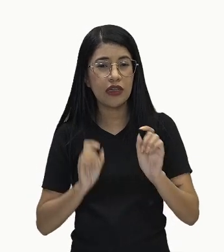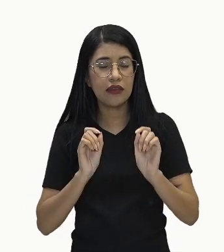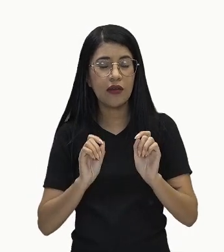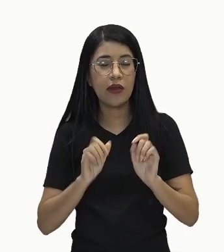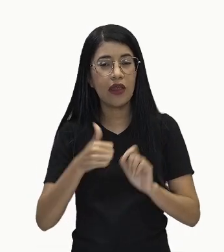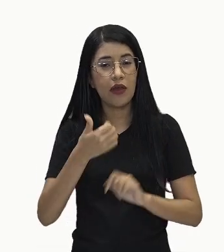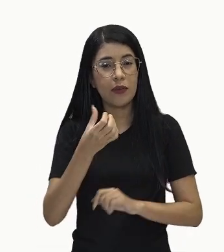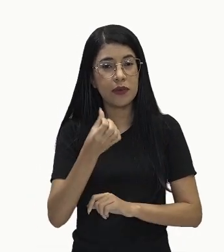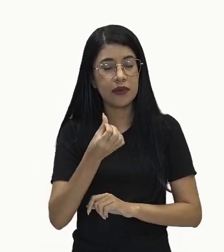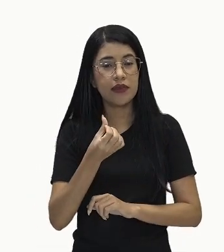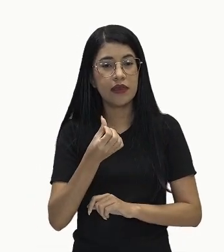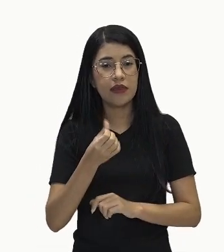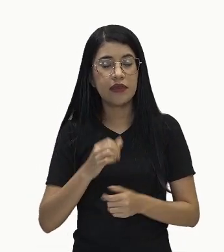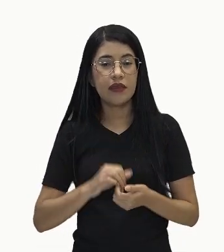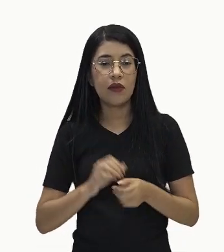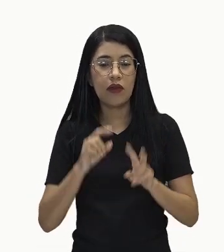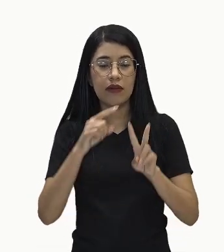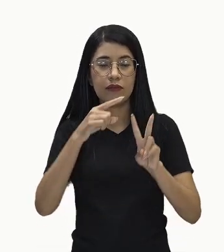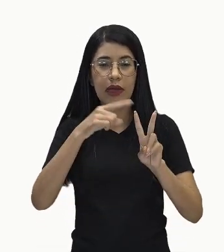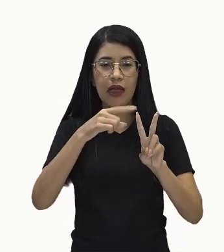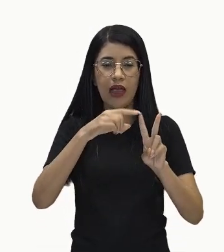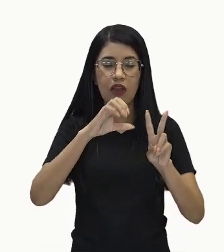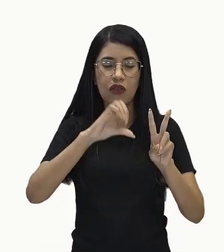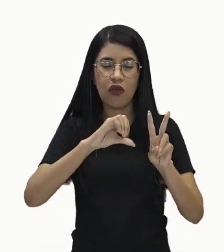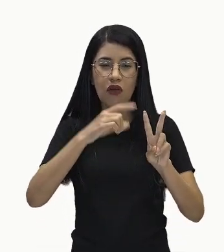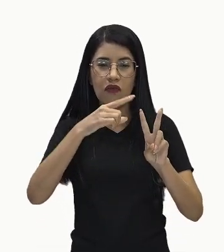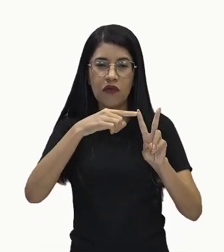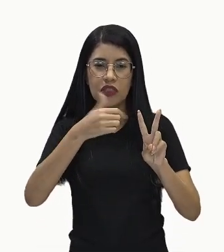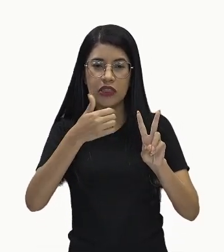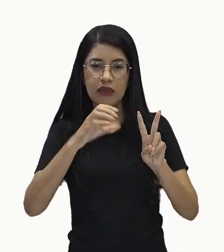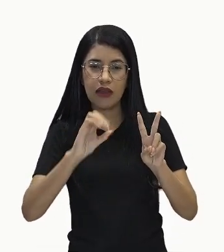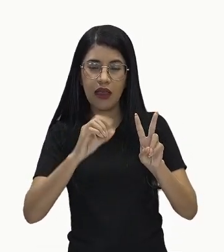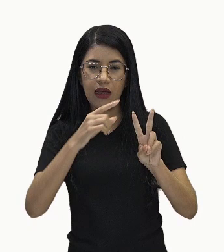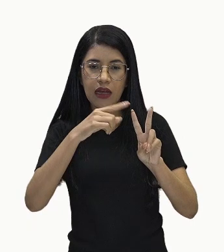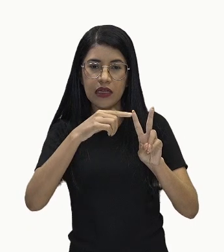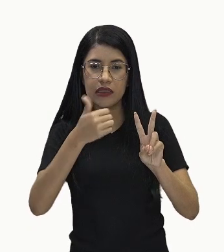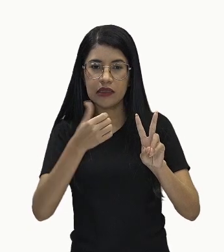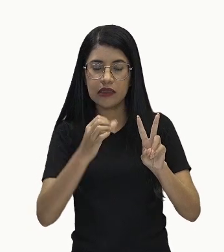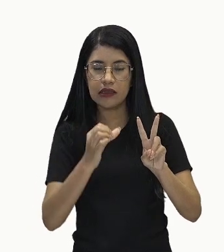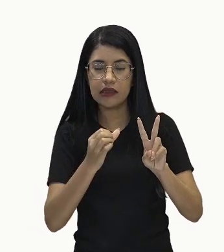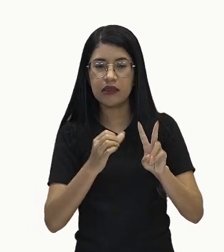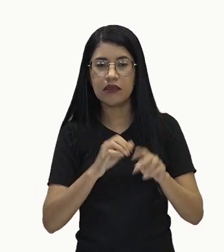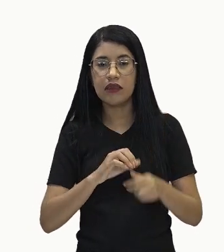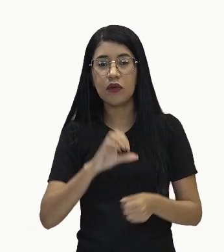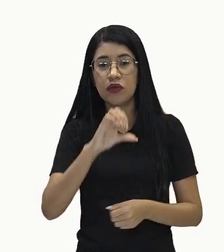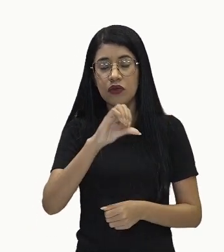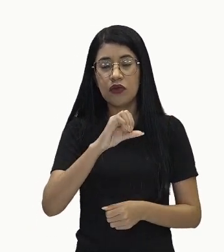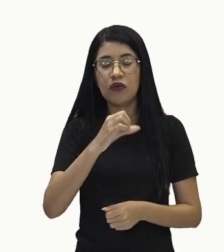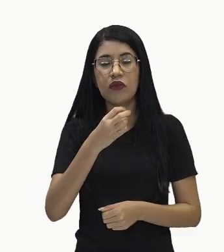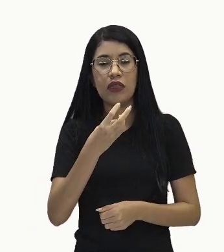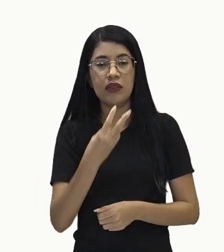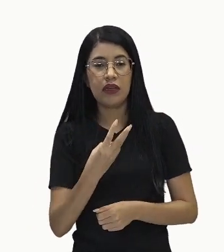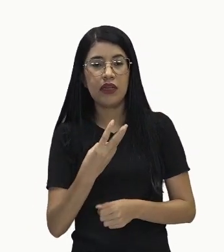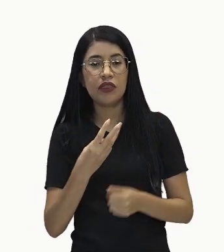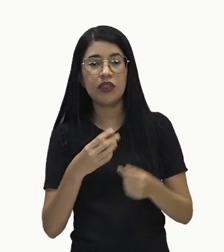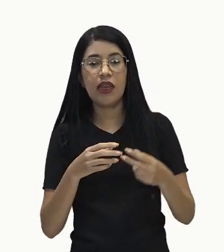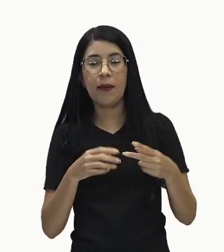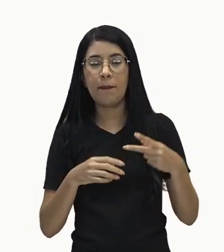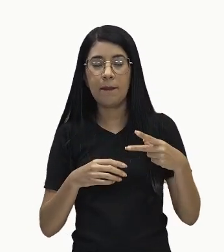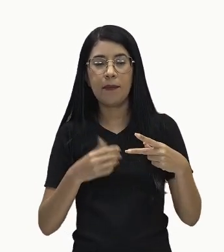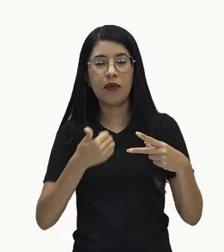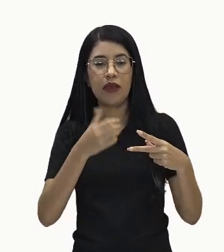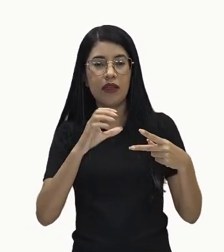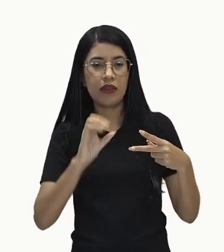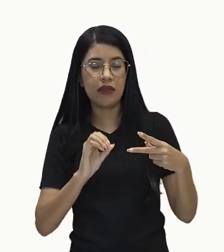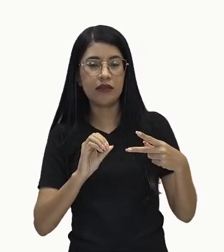Temos o 9, em seguida temos o 10. O próximo quadrado perfeito à direita do 10 vai ser quem? O 16. Aí a gente tira a raiz quadrada de todo mundo aqui,